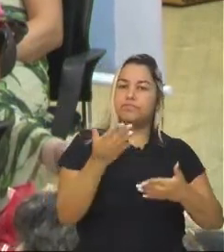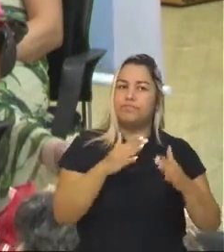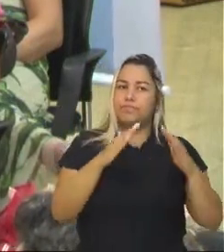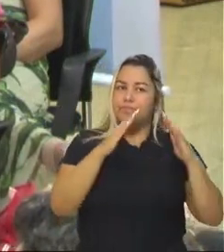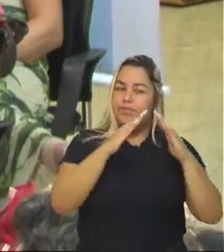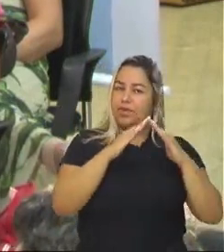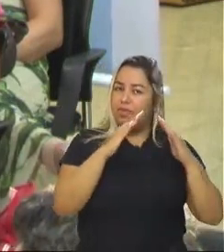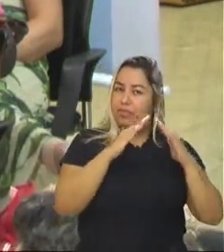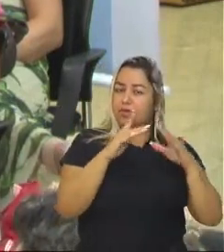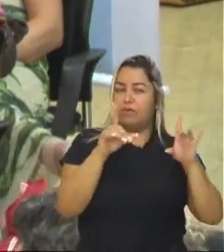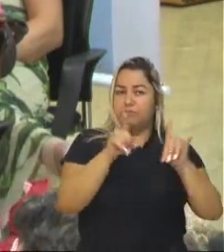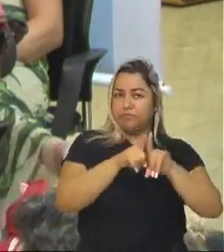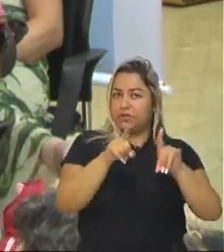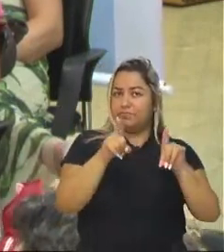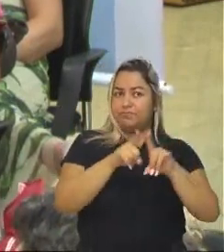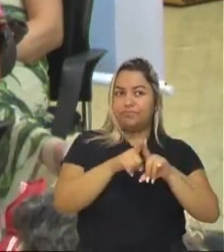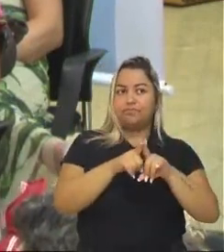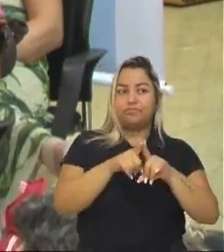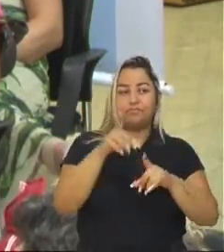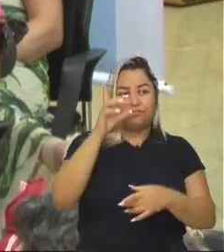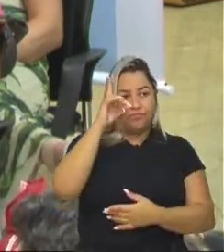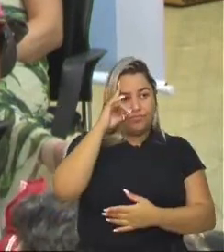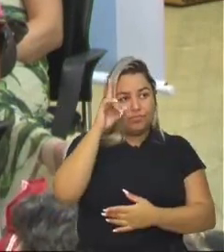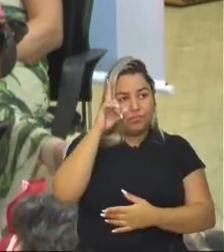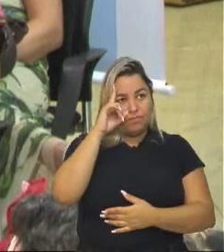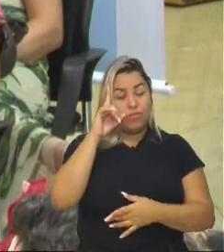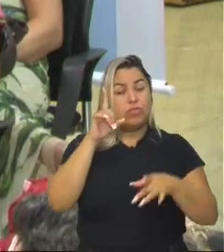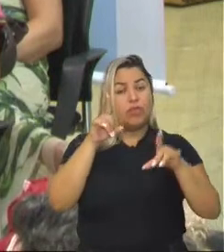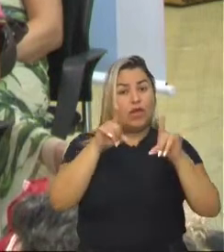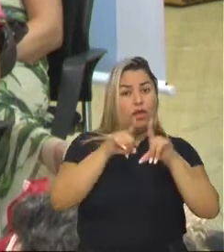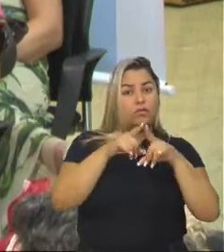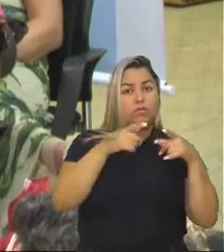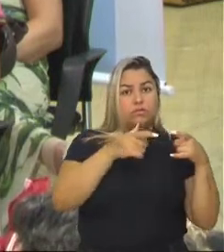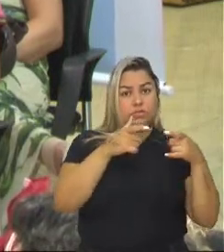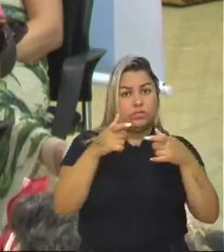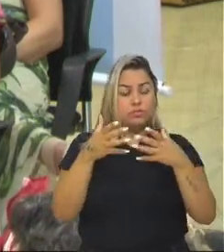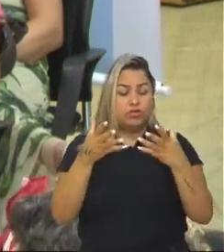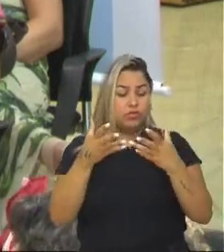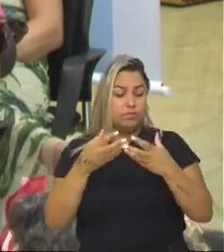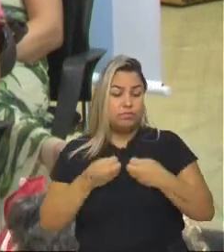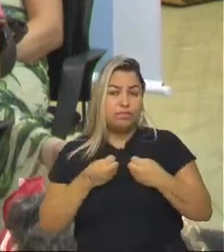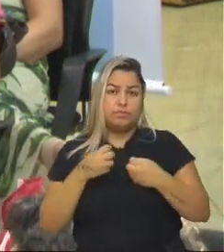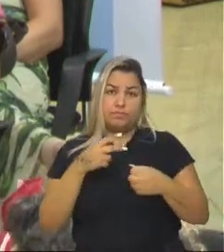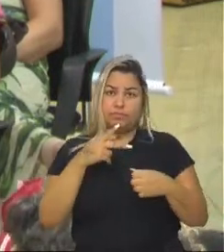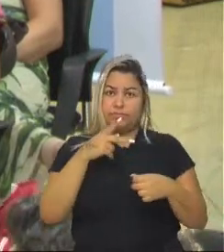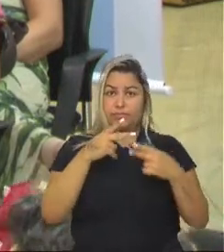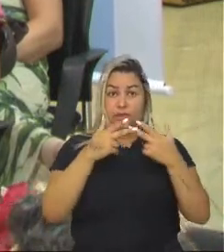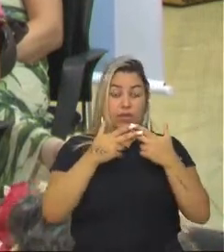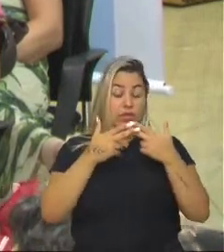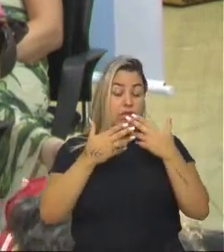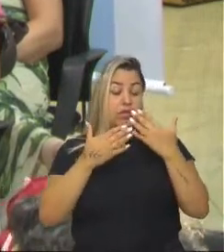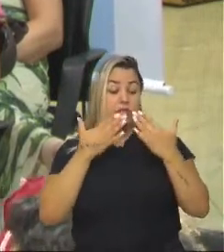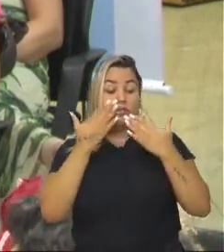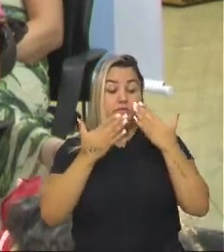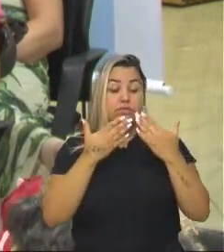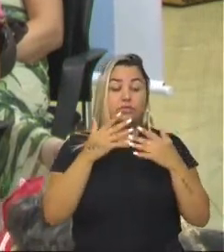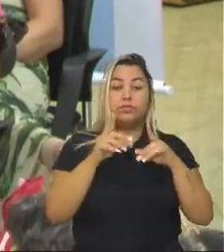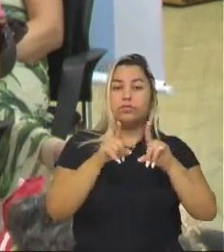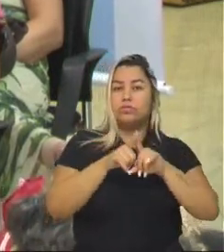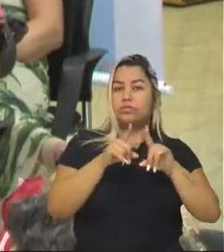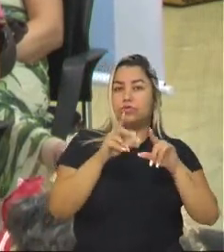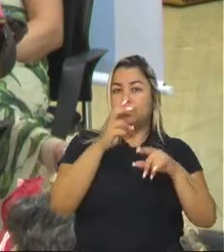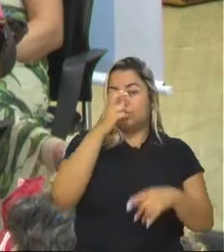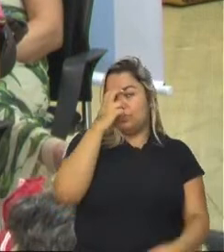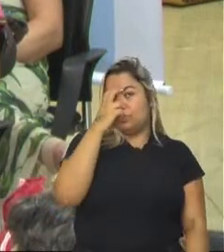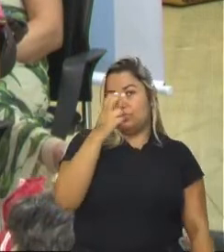casa, responsável, né, assim, pelo cotidiano. É um espaço, então, de acolhimento psicossocial, de formação, de cultura,